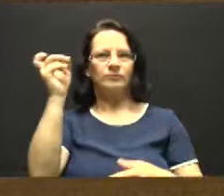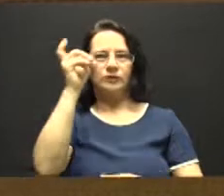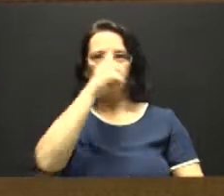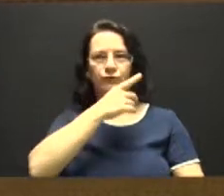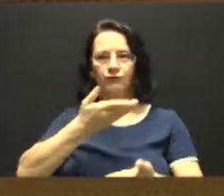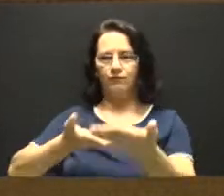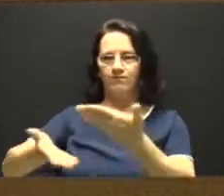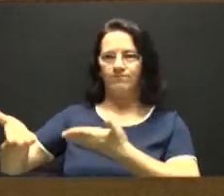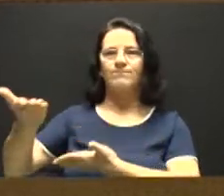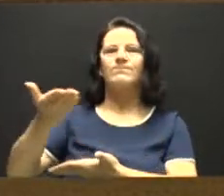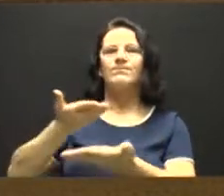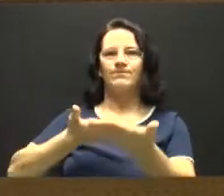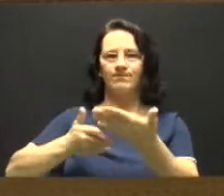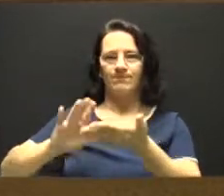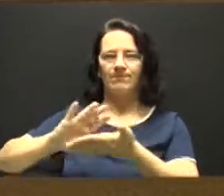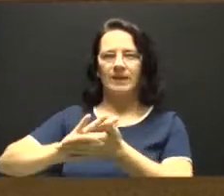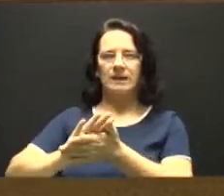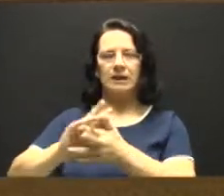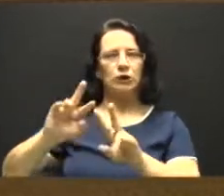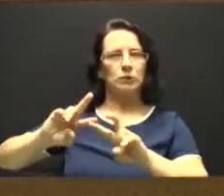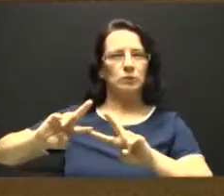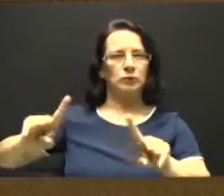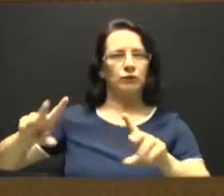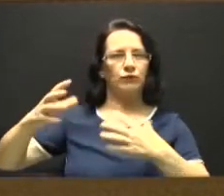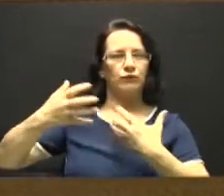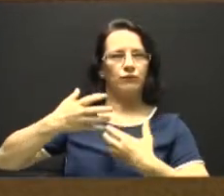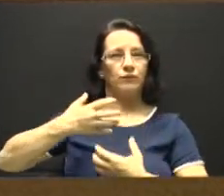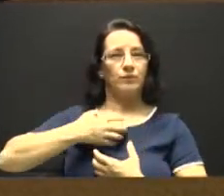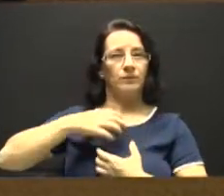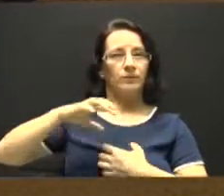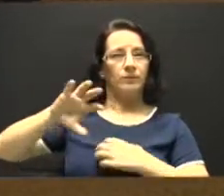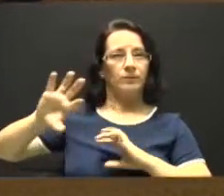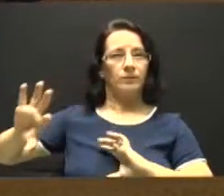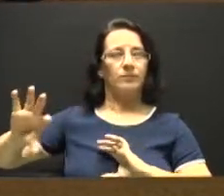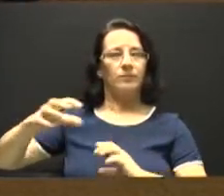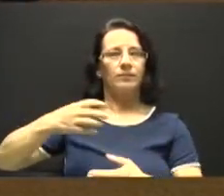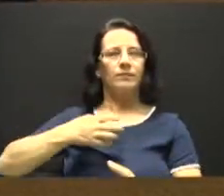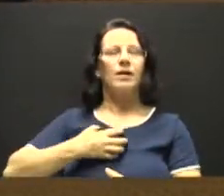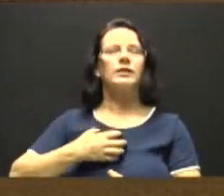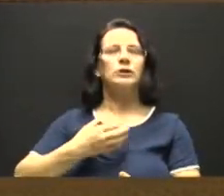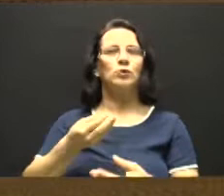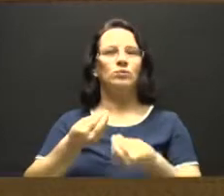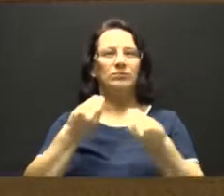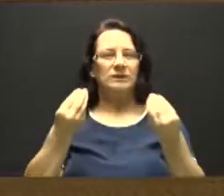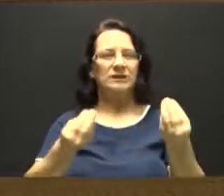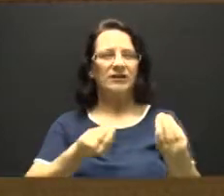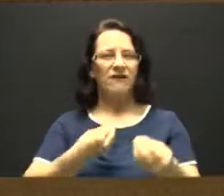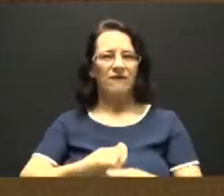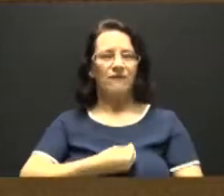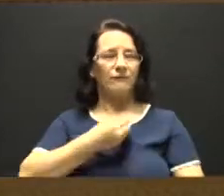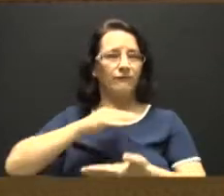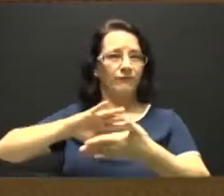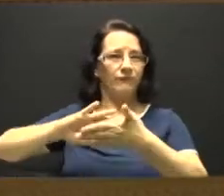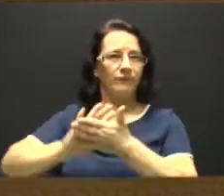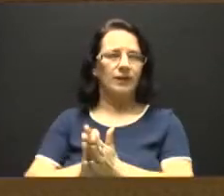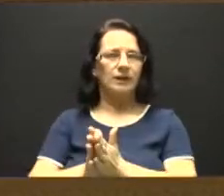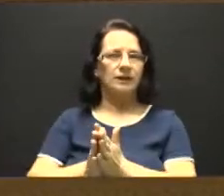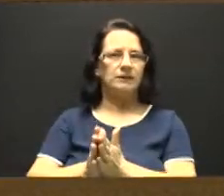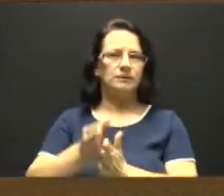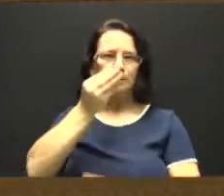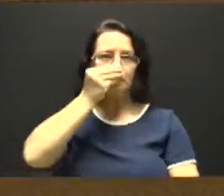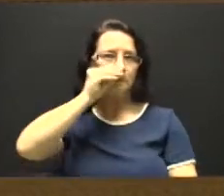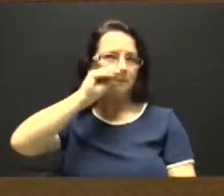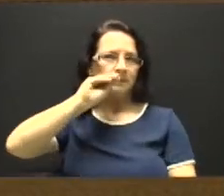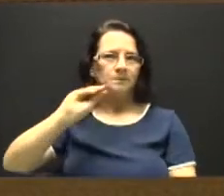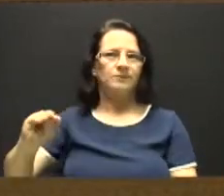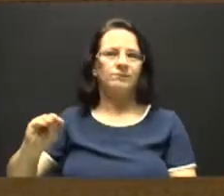semelhante a indiferença a banalidade da vida a banalidade do outro